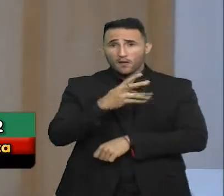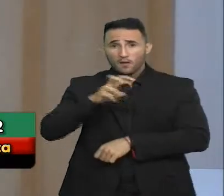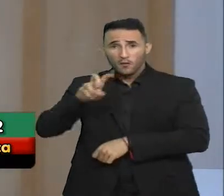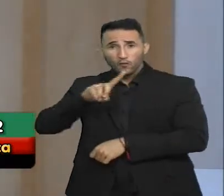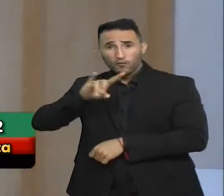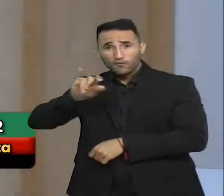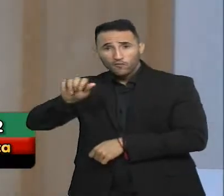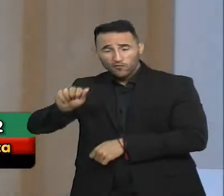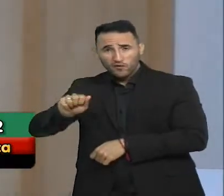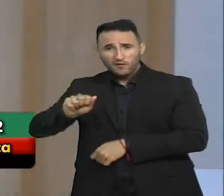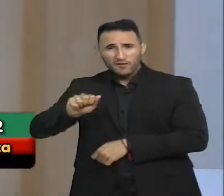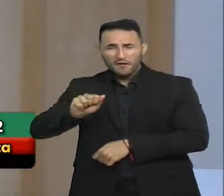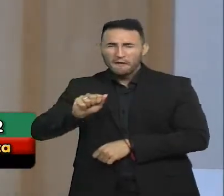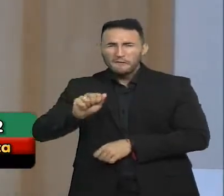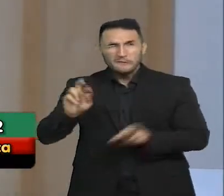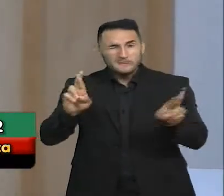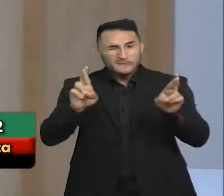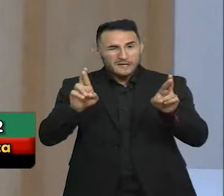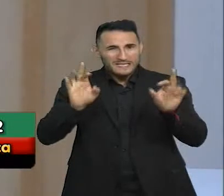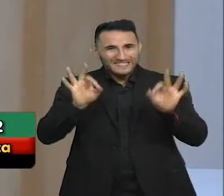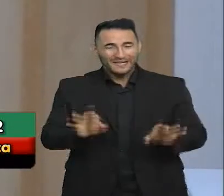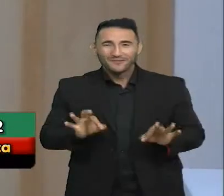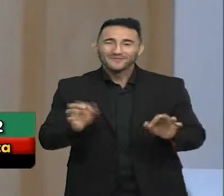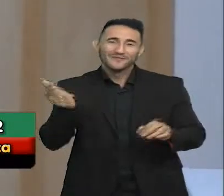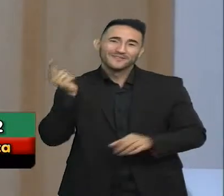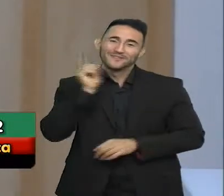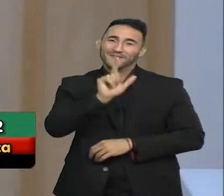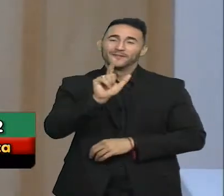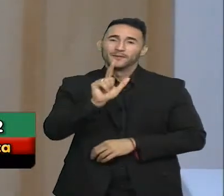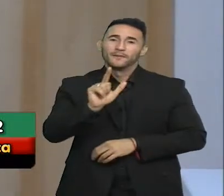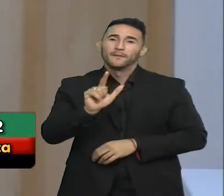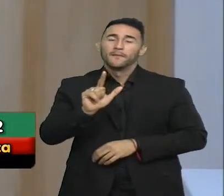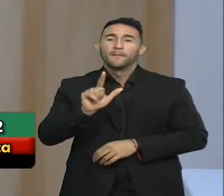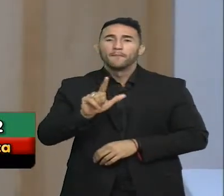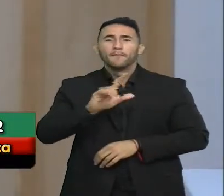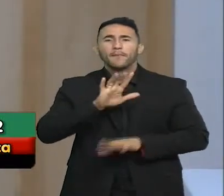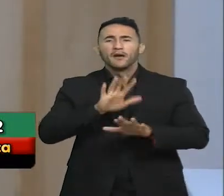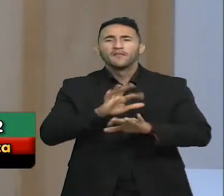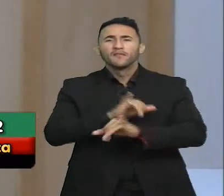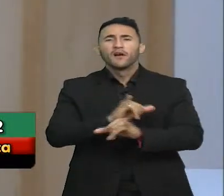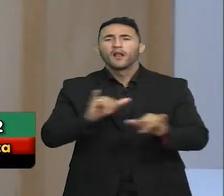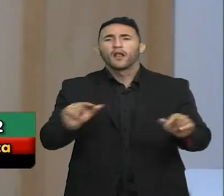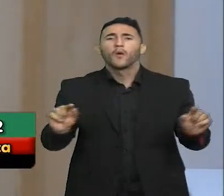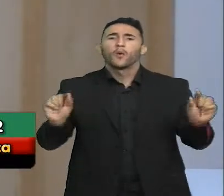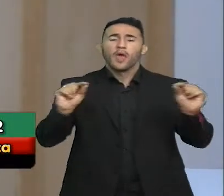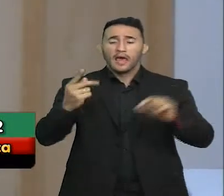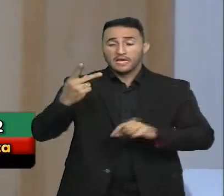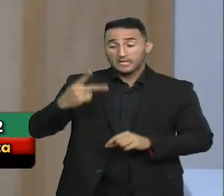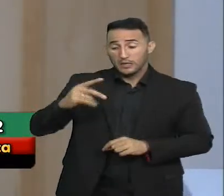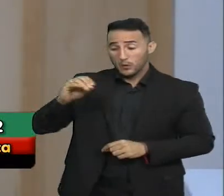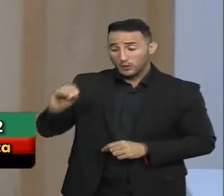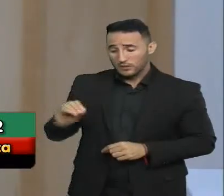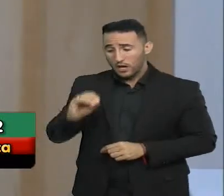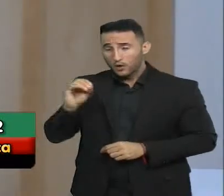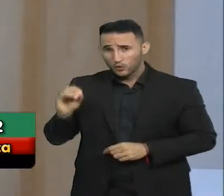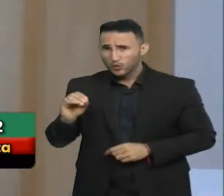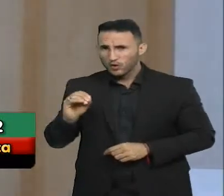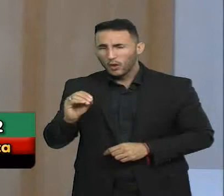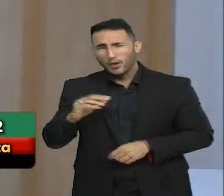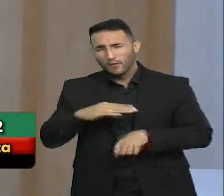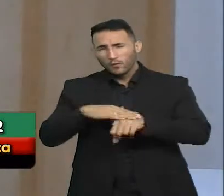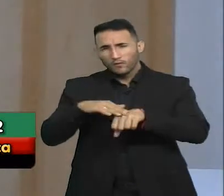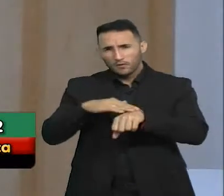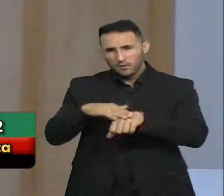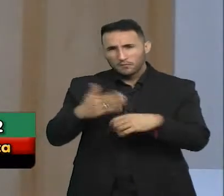tipo, vai dar certo, e deu certo. E dizer que aqui em Osasco, e eu acho que eu já estava conversando